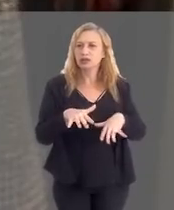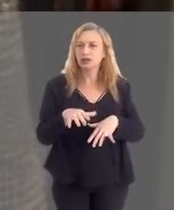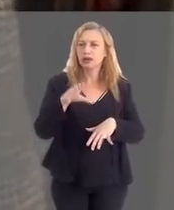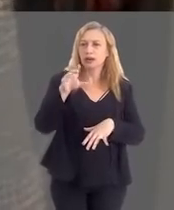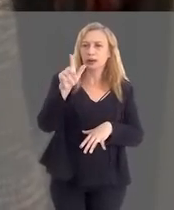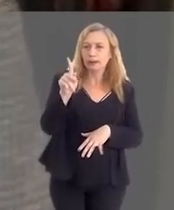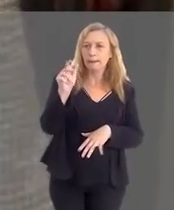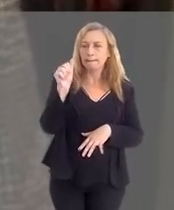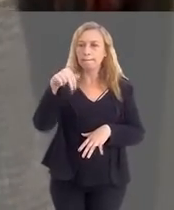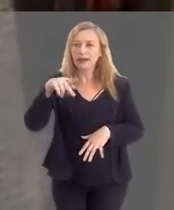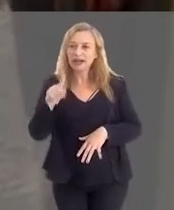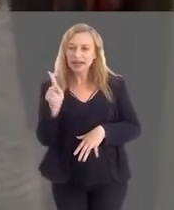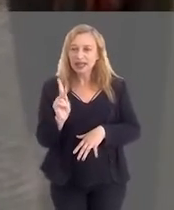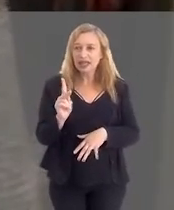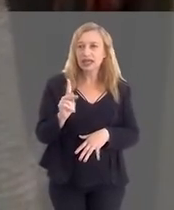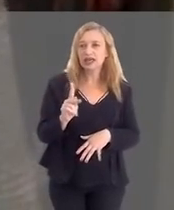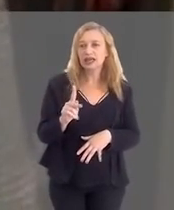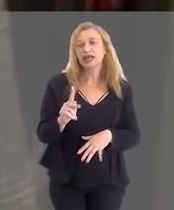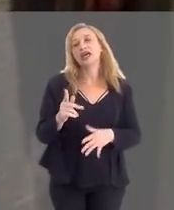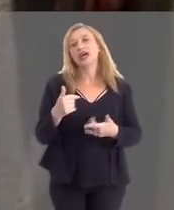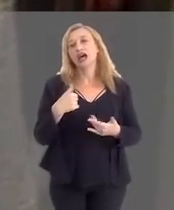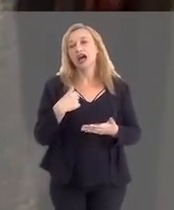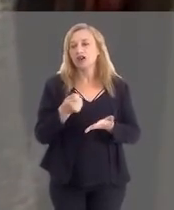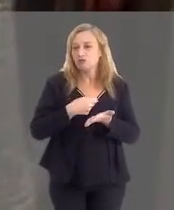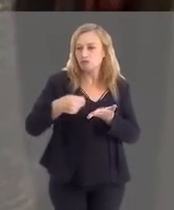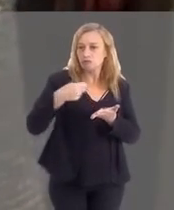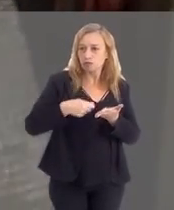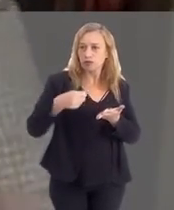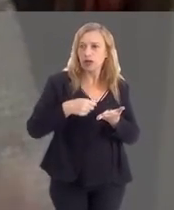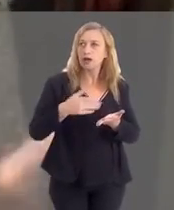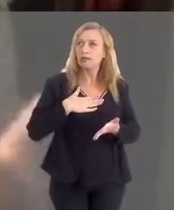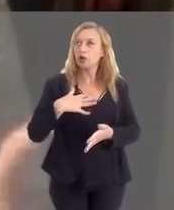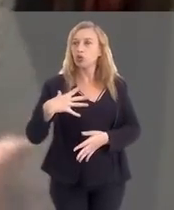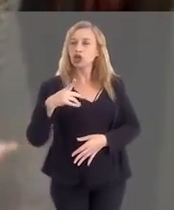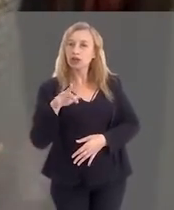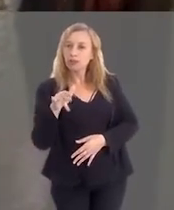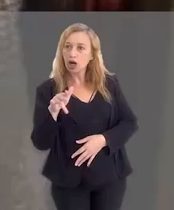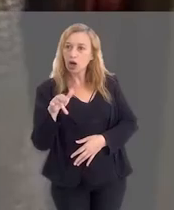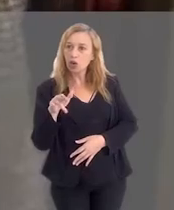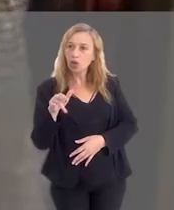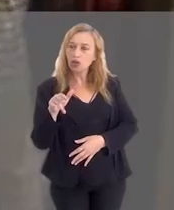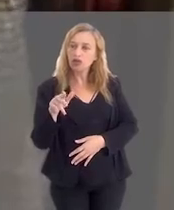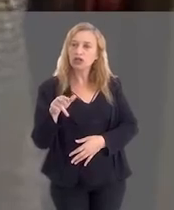movimento anarcopunk, eu comecei a fazer fanzine. Então, uma coisa que me despertou muito, o meu irmão